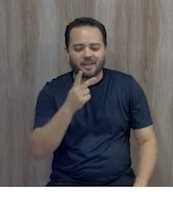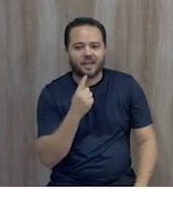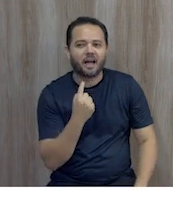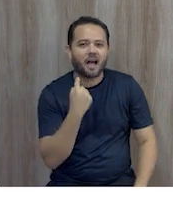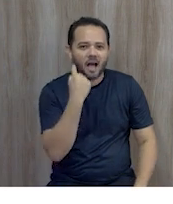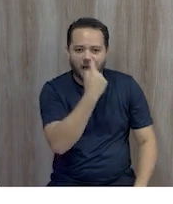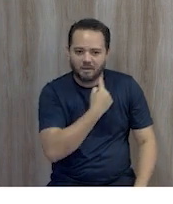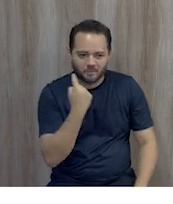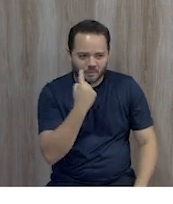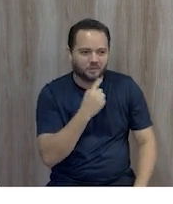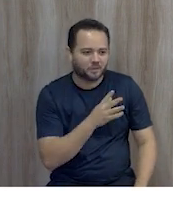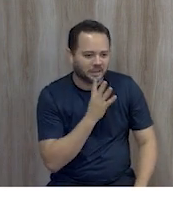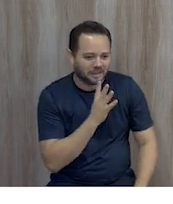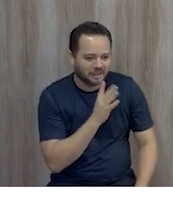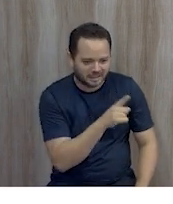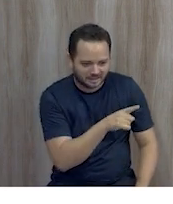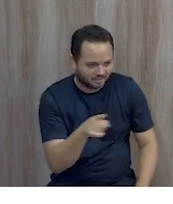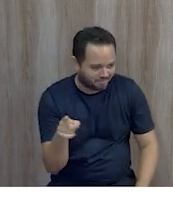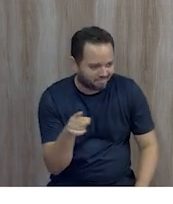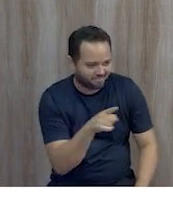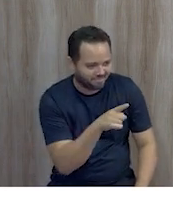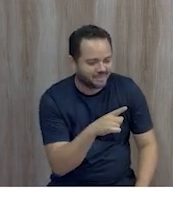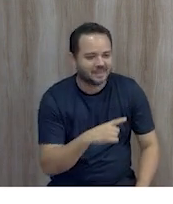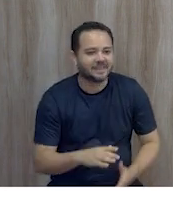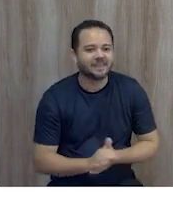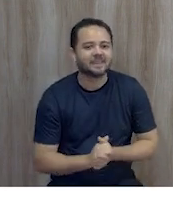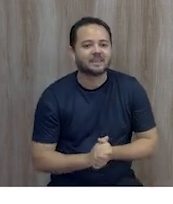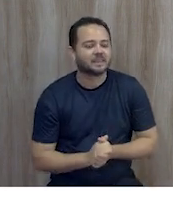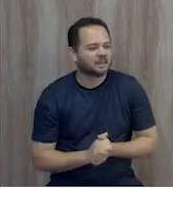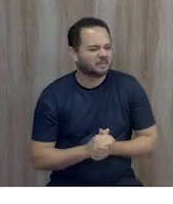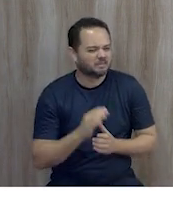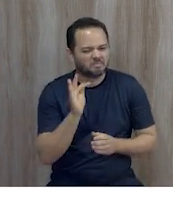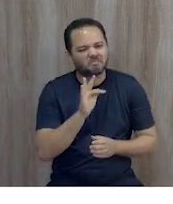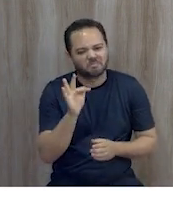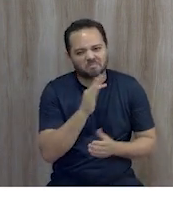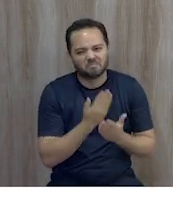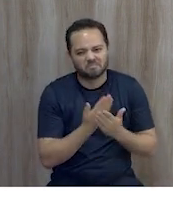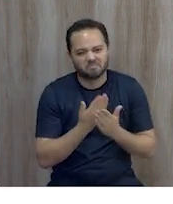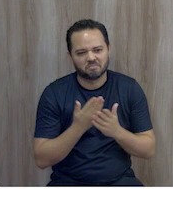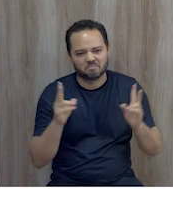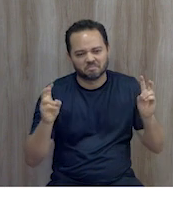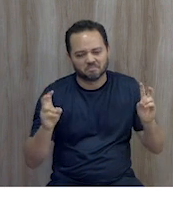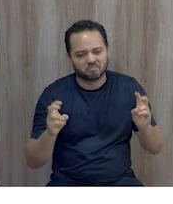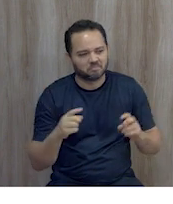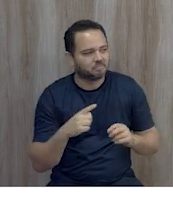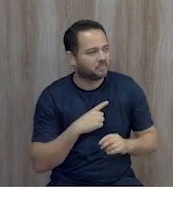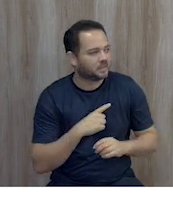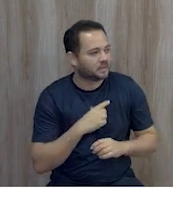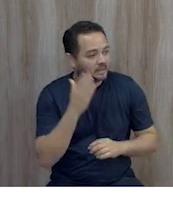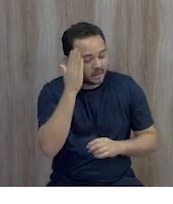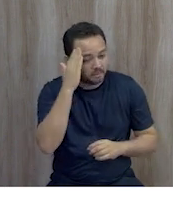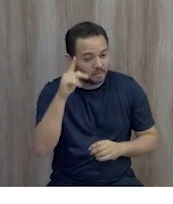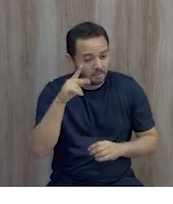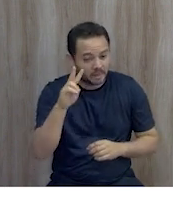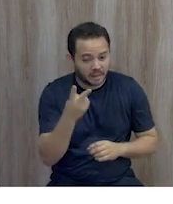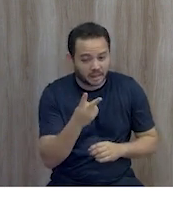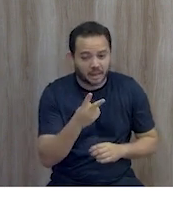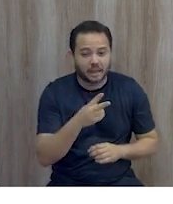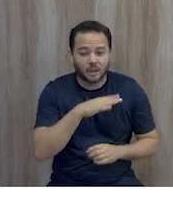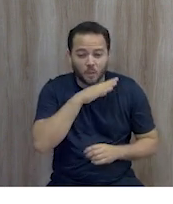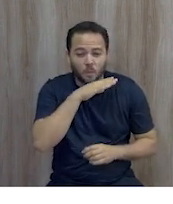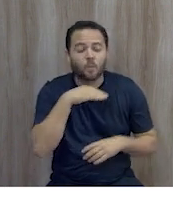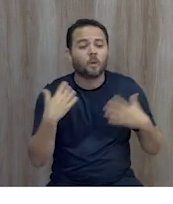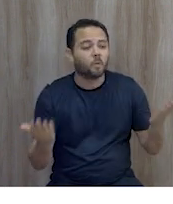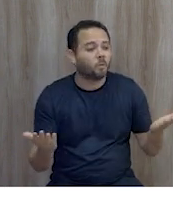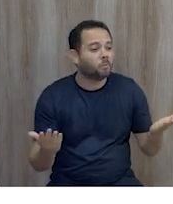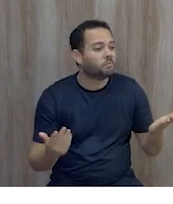bucal. Todo mundo conhece, a gente vê muito na graduação, né? E a gente sabe que o pH crítico é, alguém lembra?